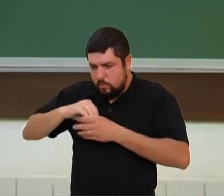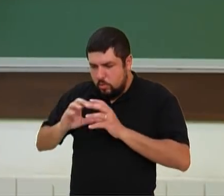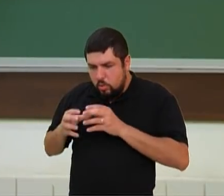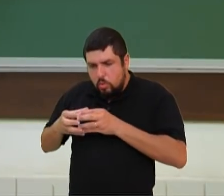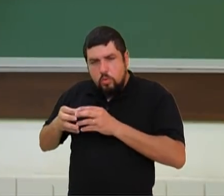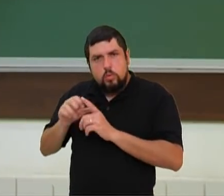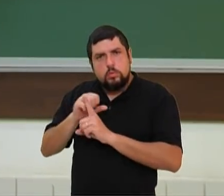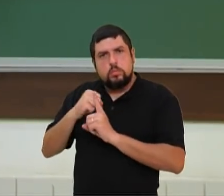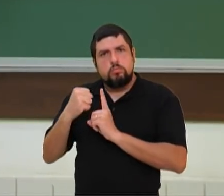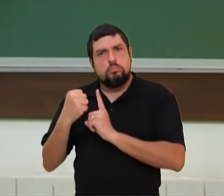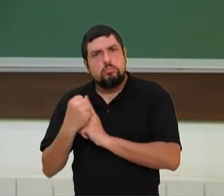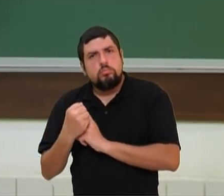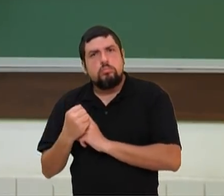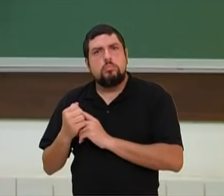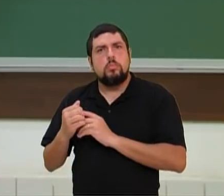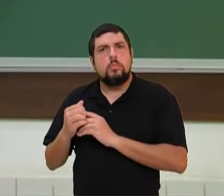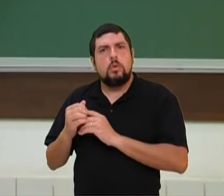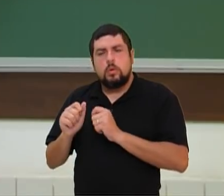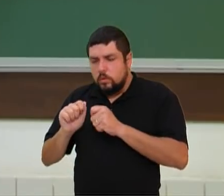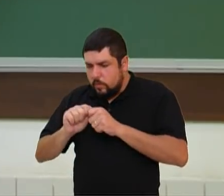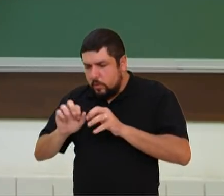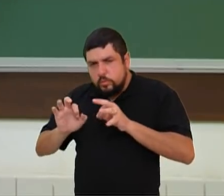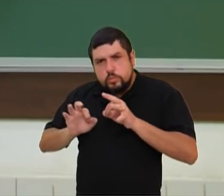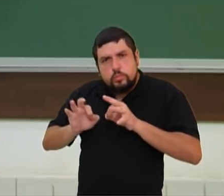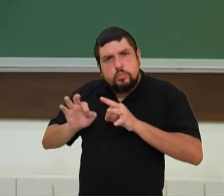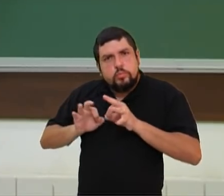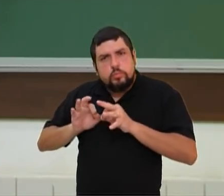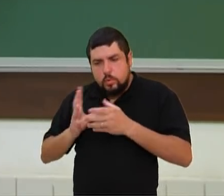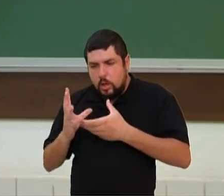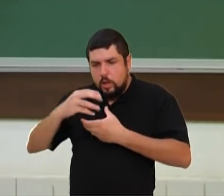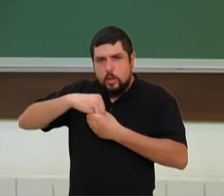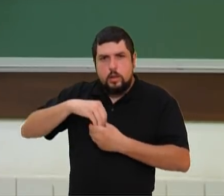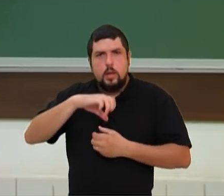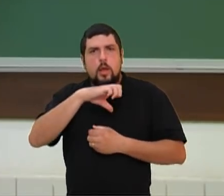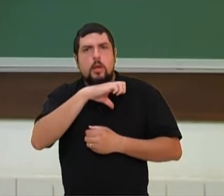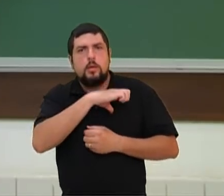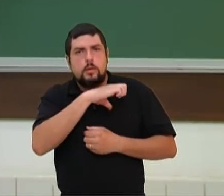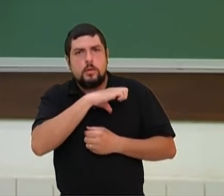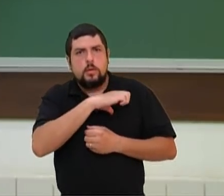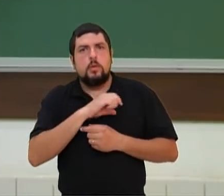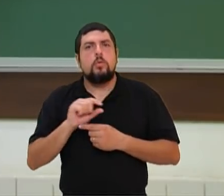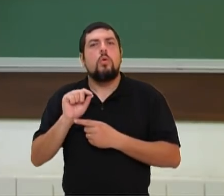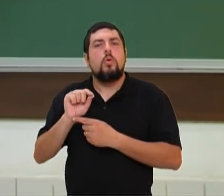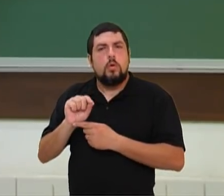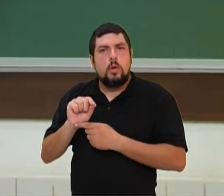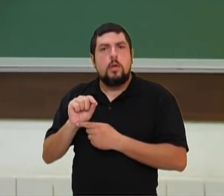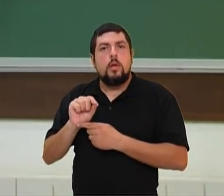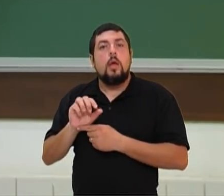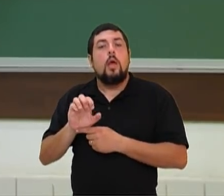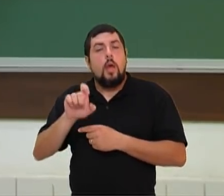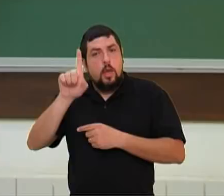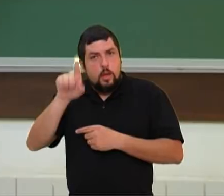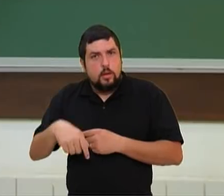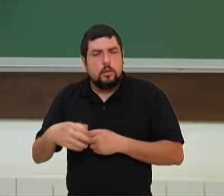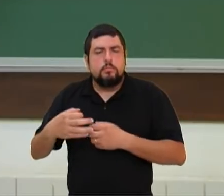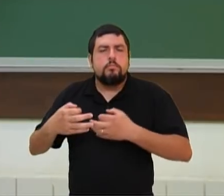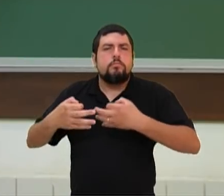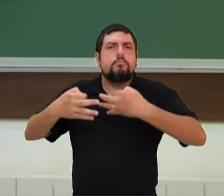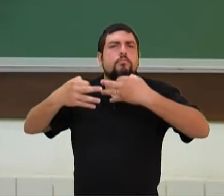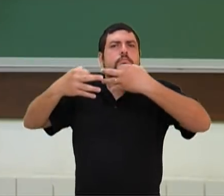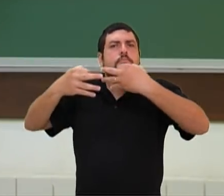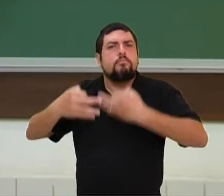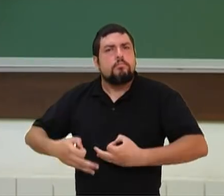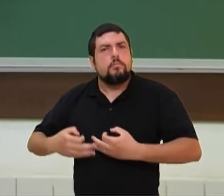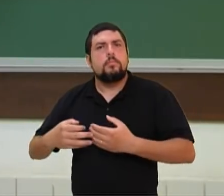grupo social, e que organiza-se nesta ética, basicamente é aquele que vai levar, de